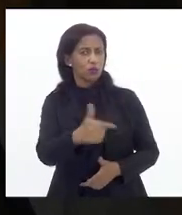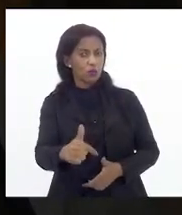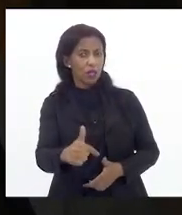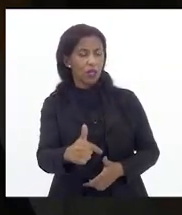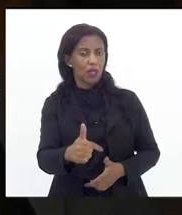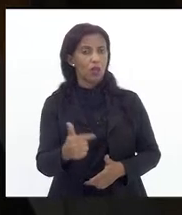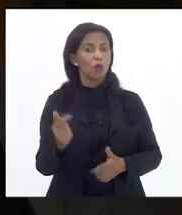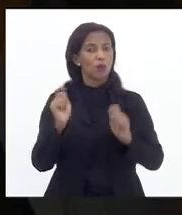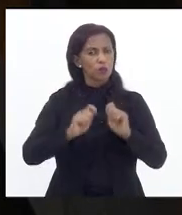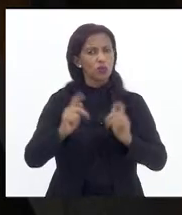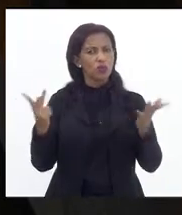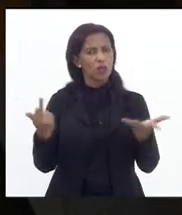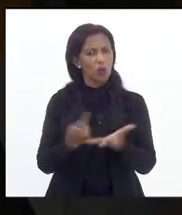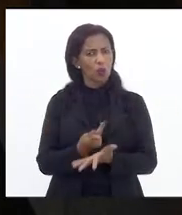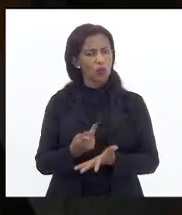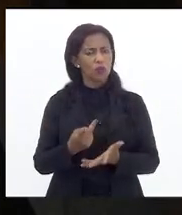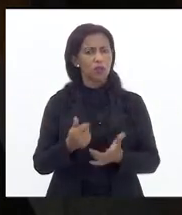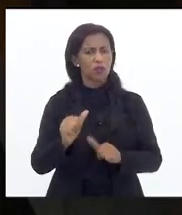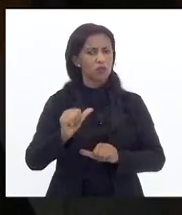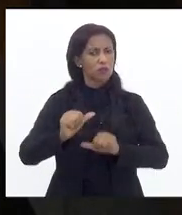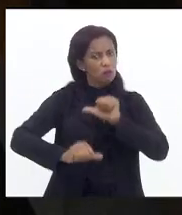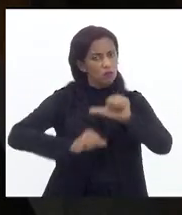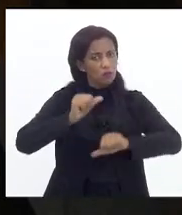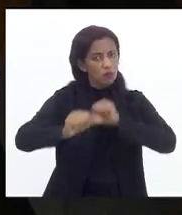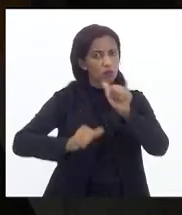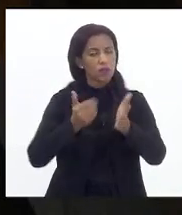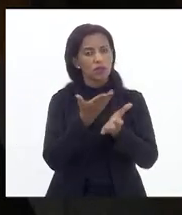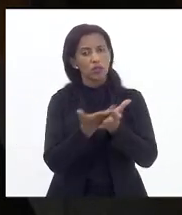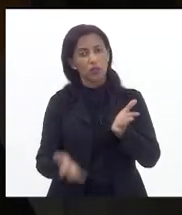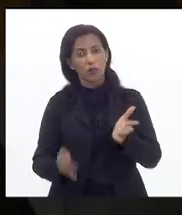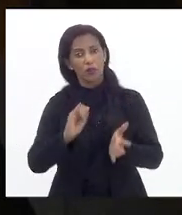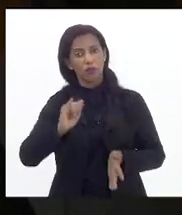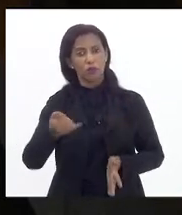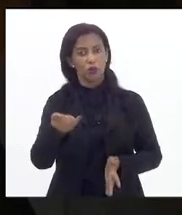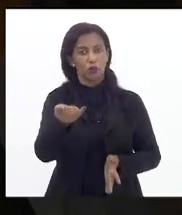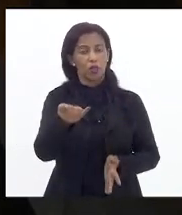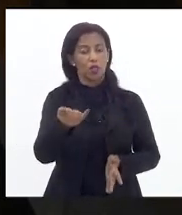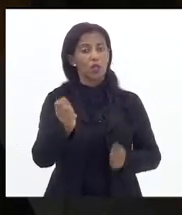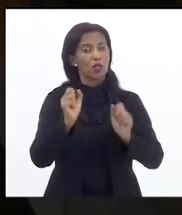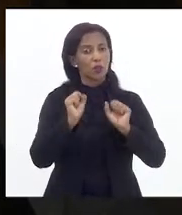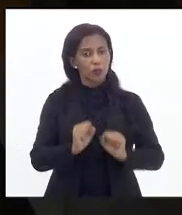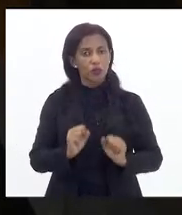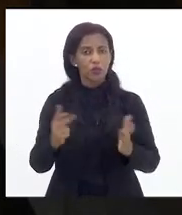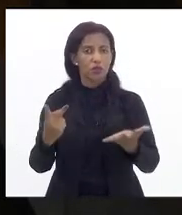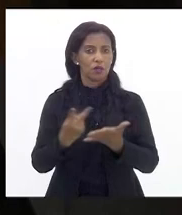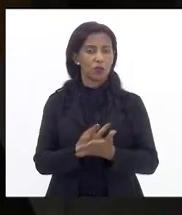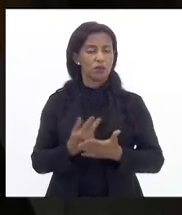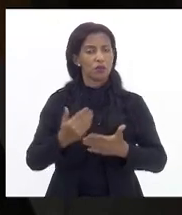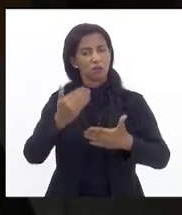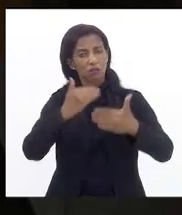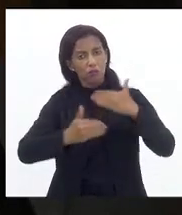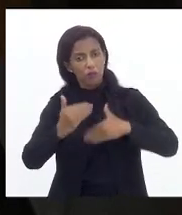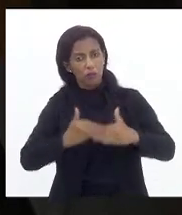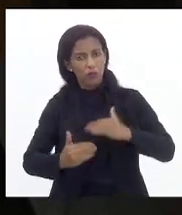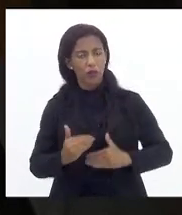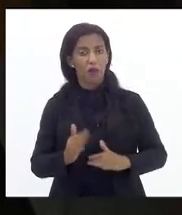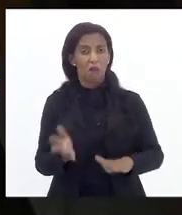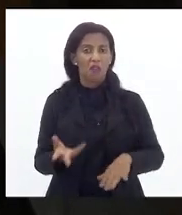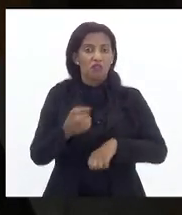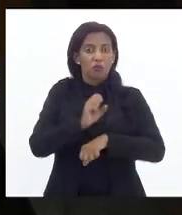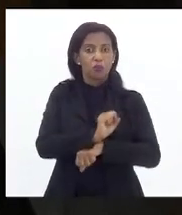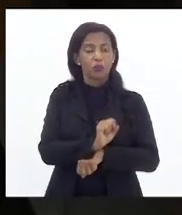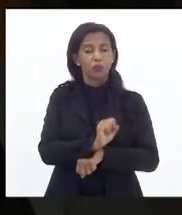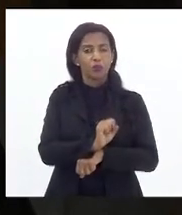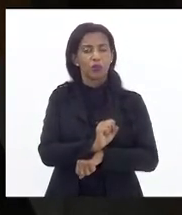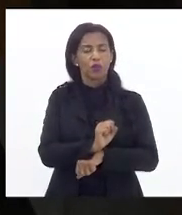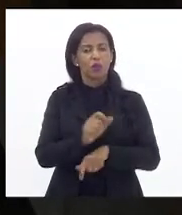poderiam ter acontecido de recuperação de os funcionários e poderiam ter acontecido progressões mas ficaram